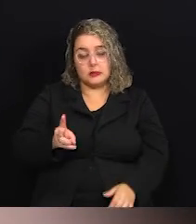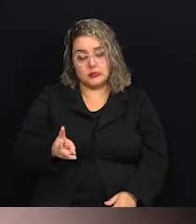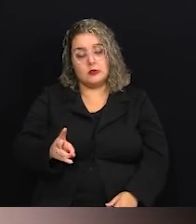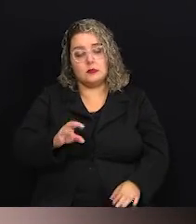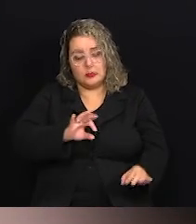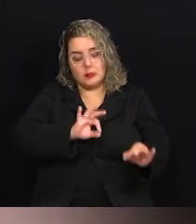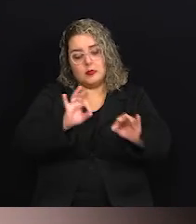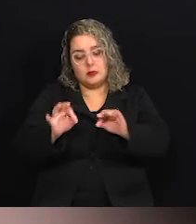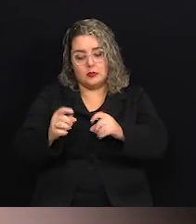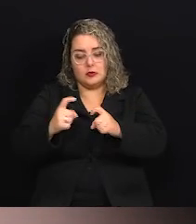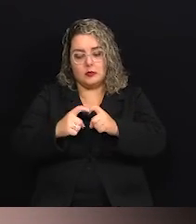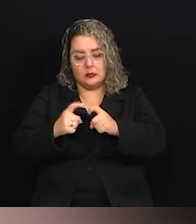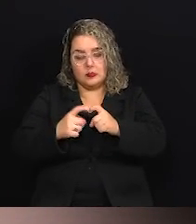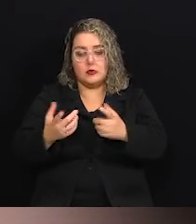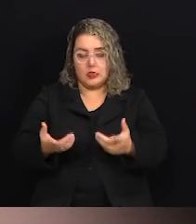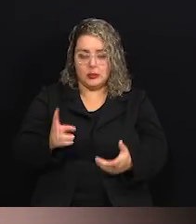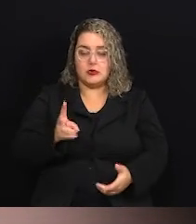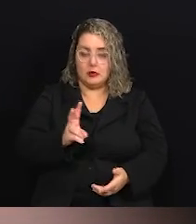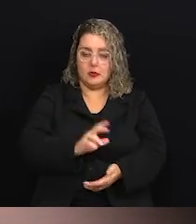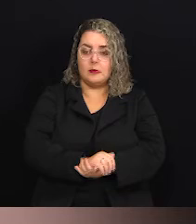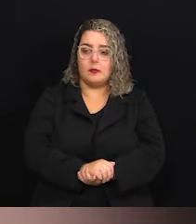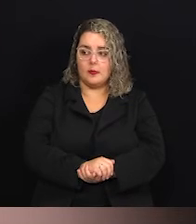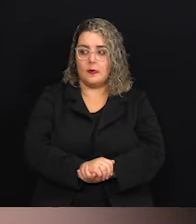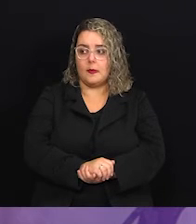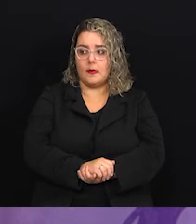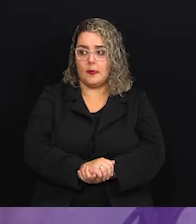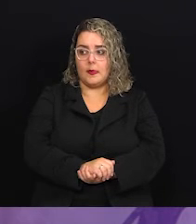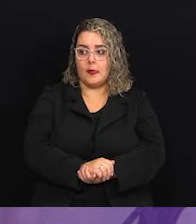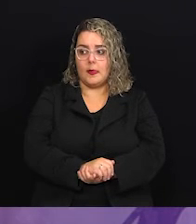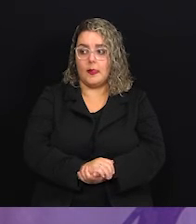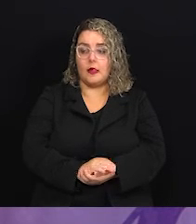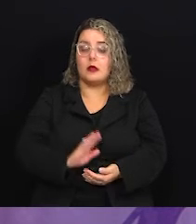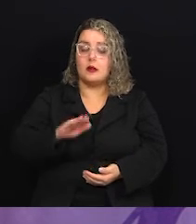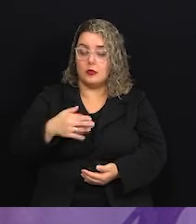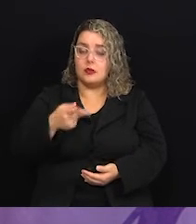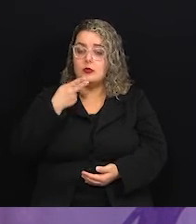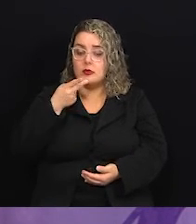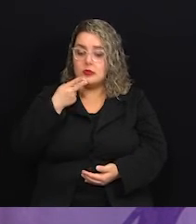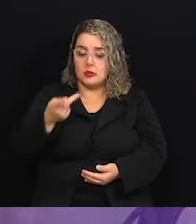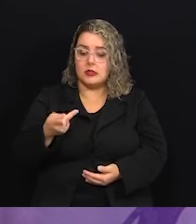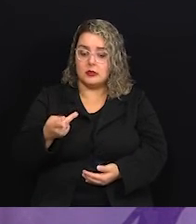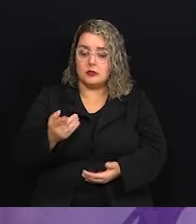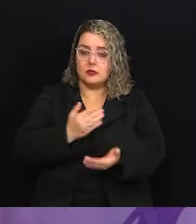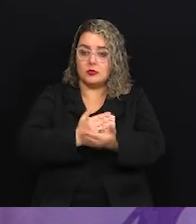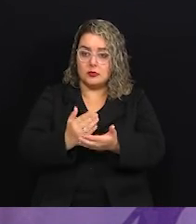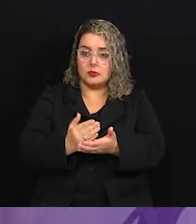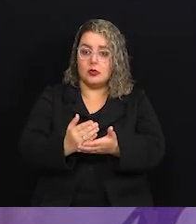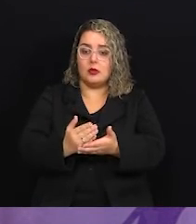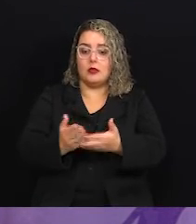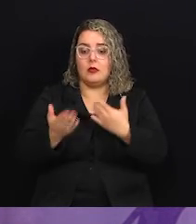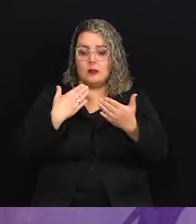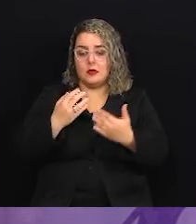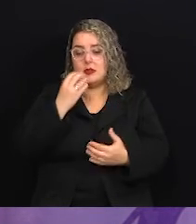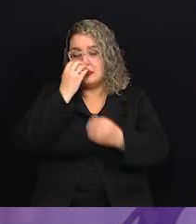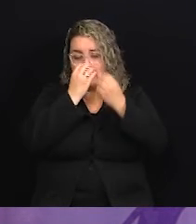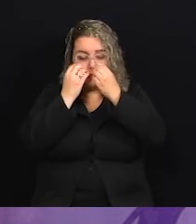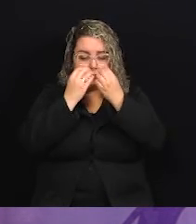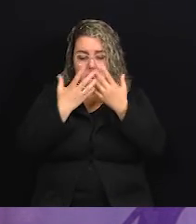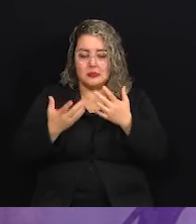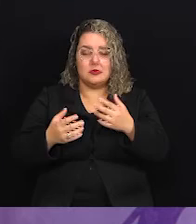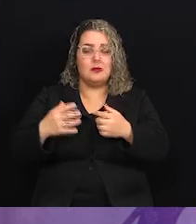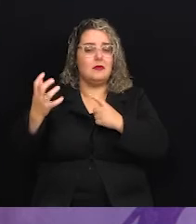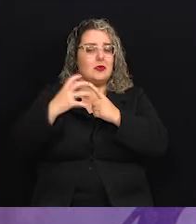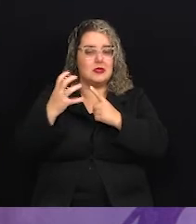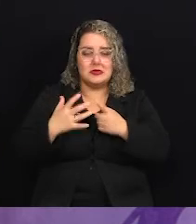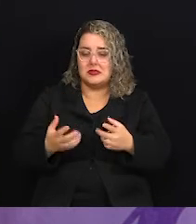Mas sempre com acompanhamento médico. O que a gente disse lá no começo da nossa conversa, né? Quem tem rinite sofre muito, né? Afeta